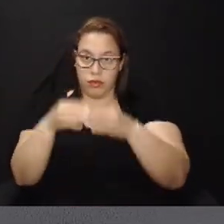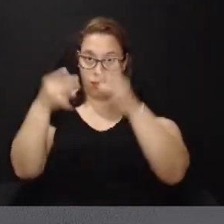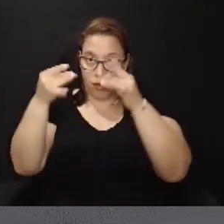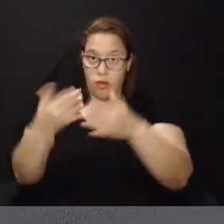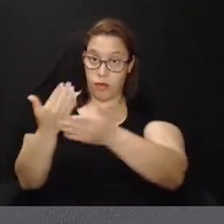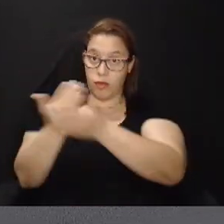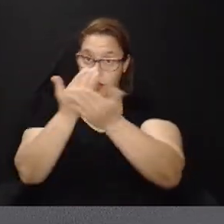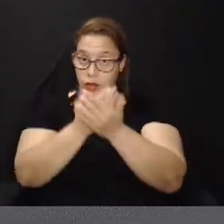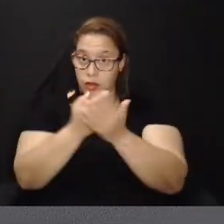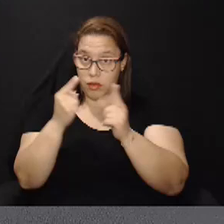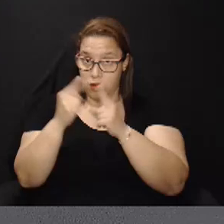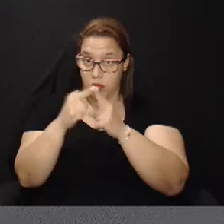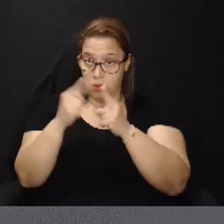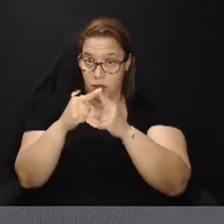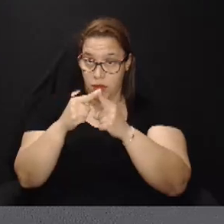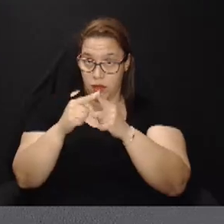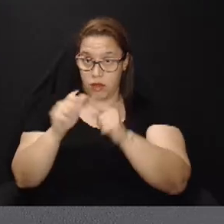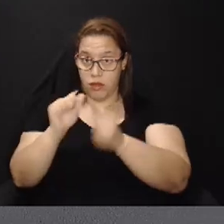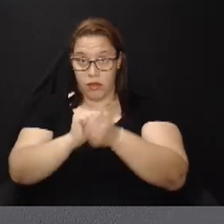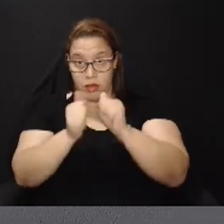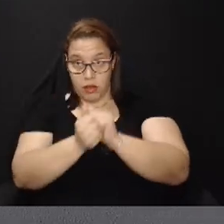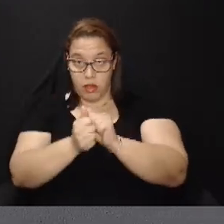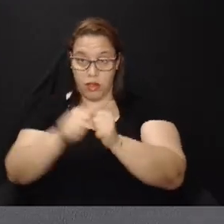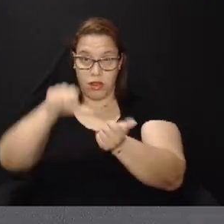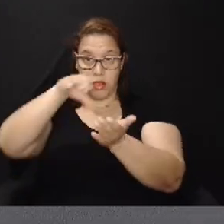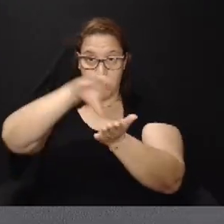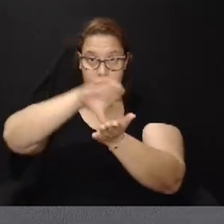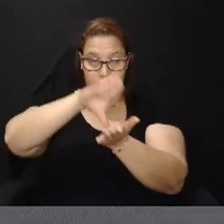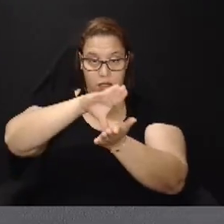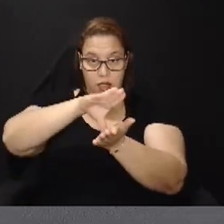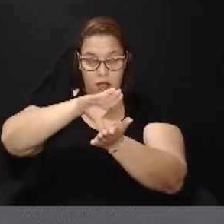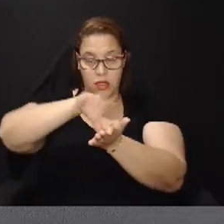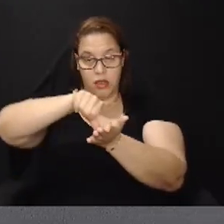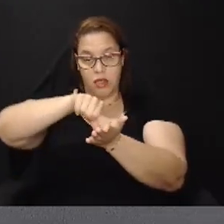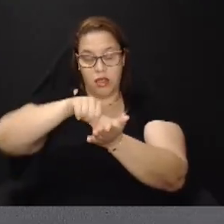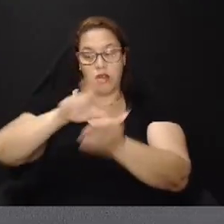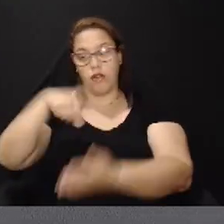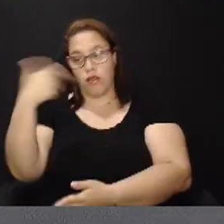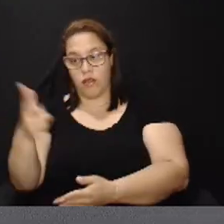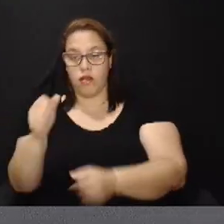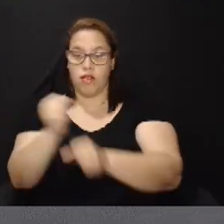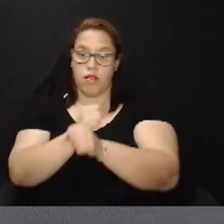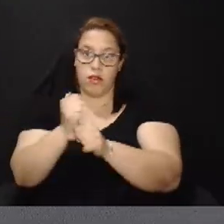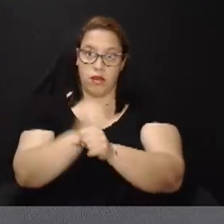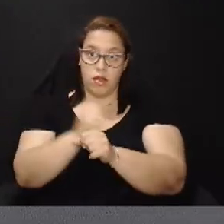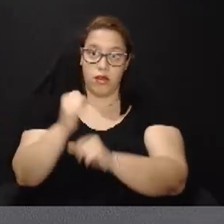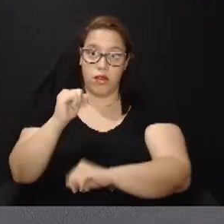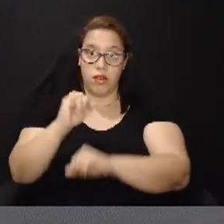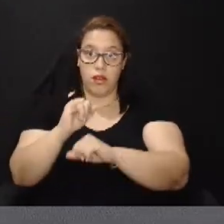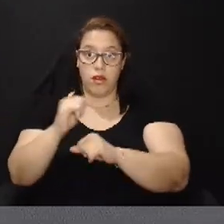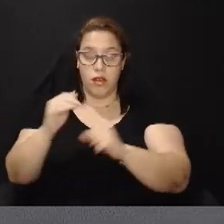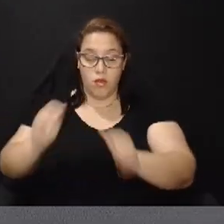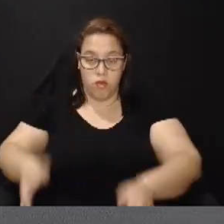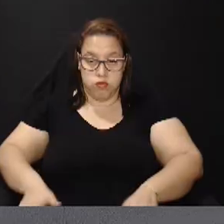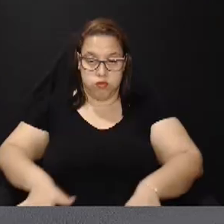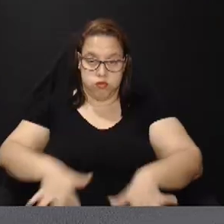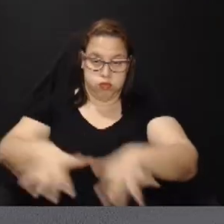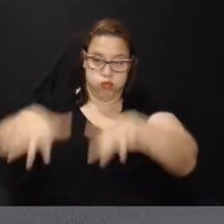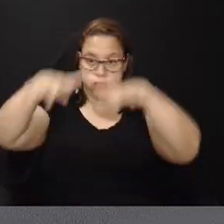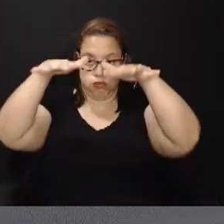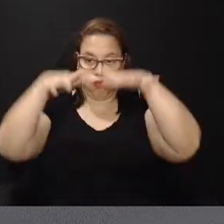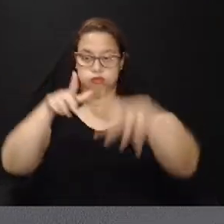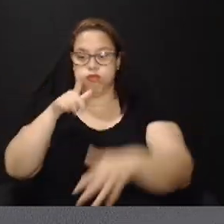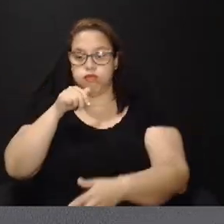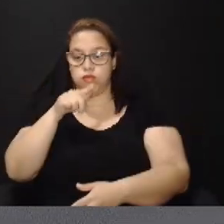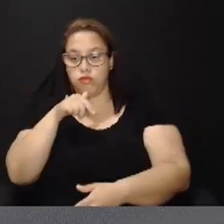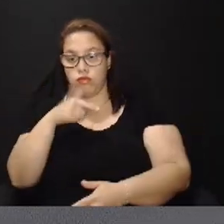sobre a requalificação da área central da cidade e a outra sobre as obras e as ações anti-enchentes no município. E, até